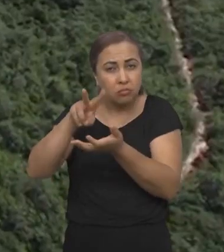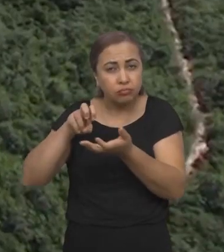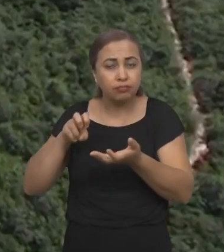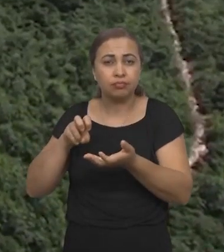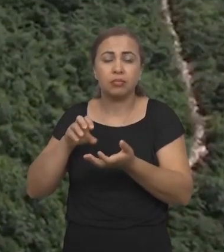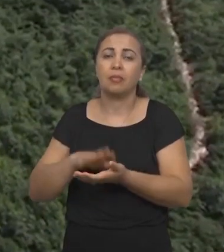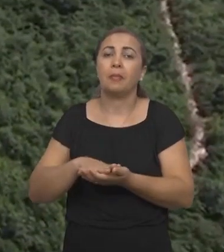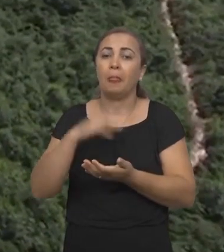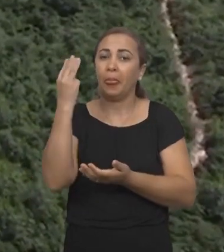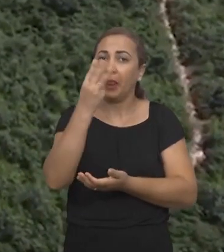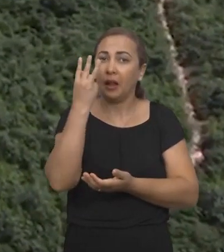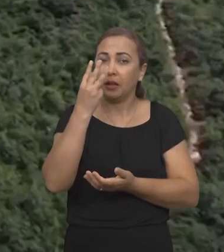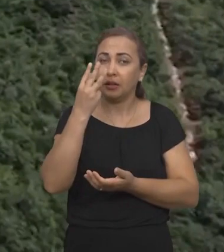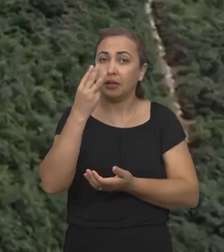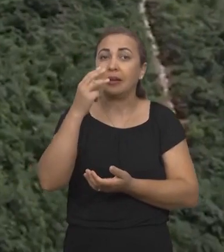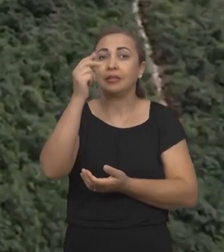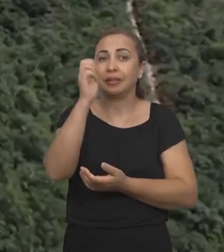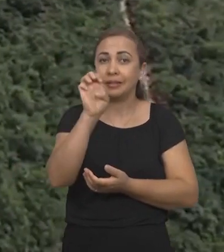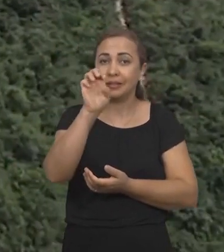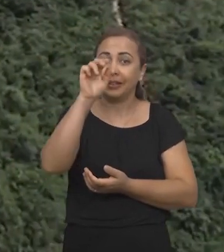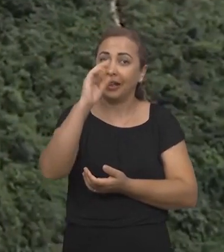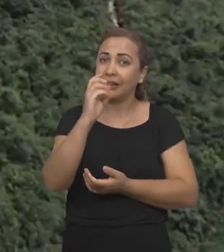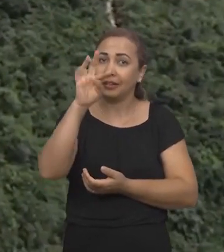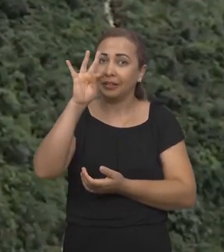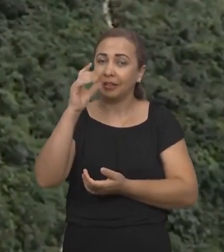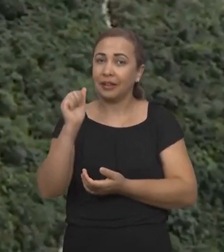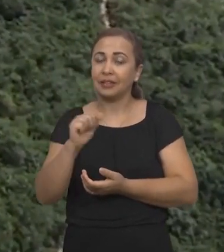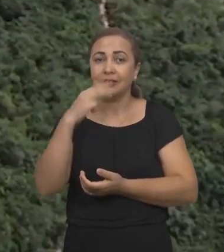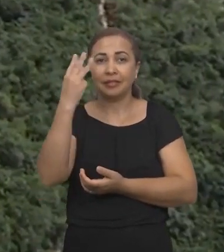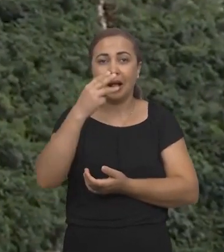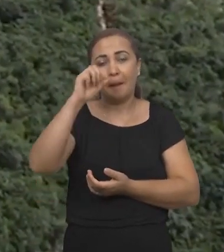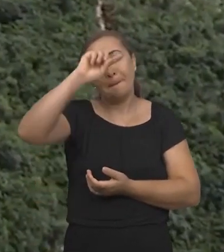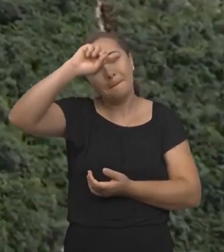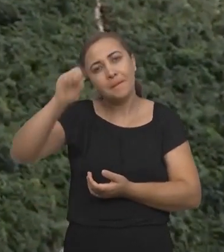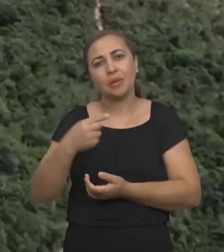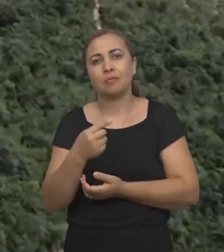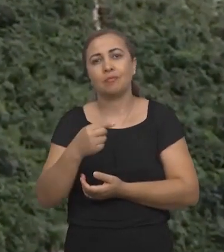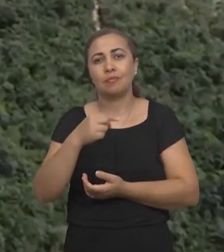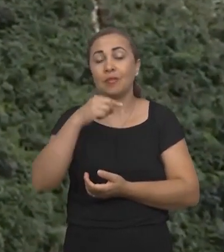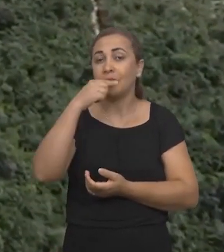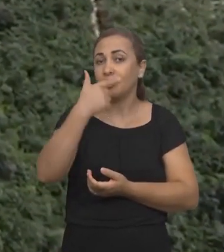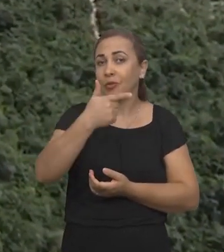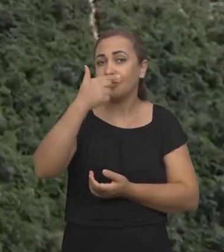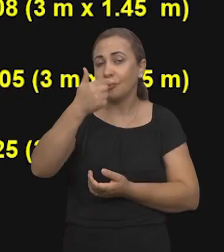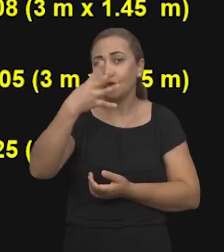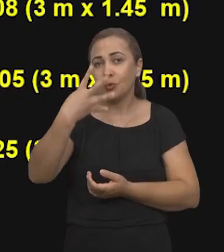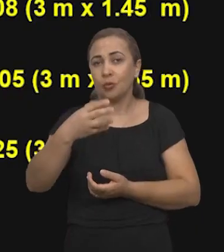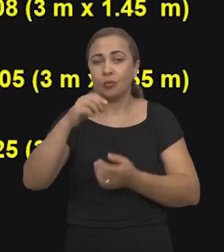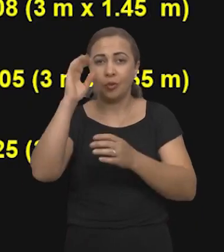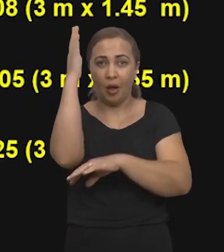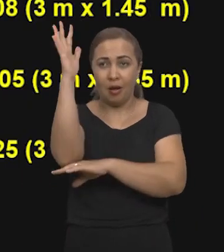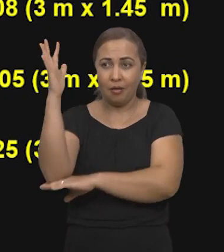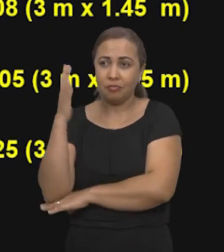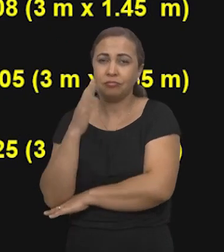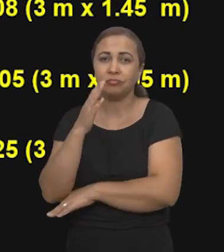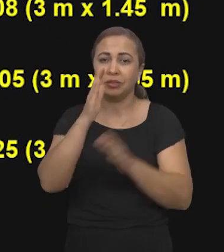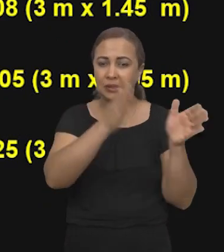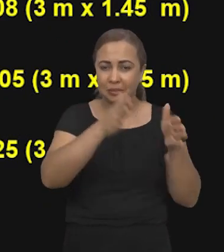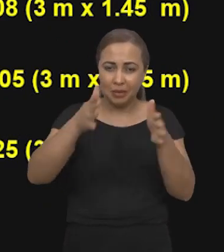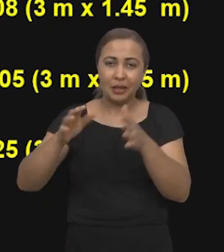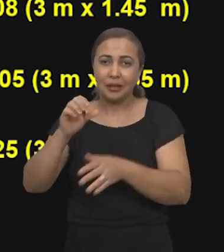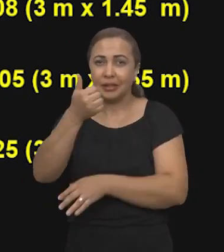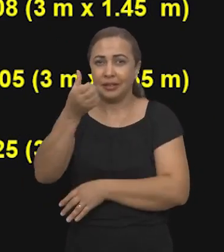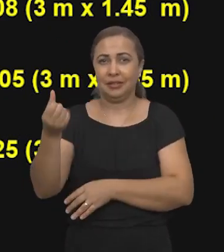Na área de 3 hectares, foram implantadas em 2013 3.024 árvores separadas em